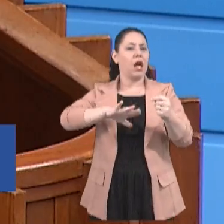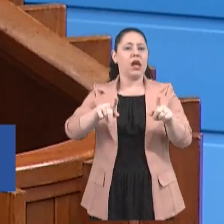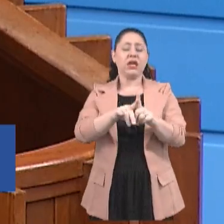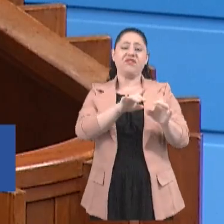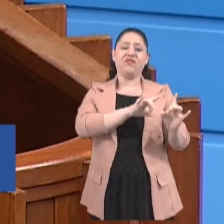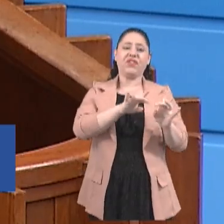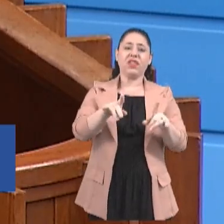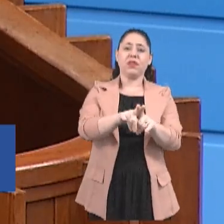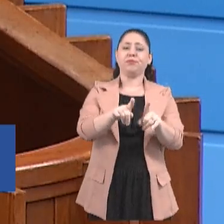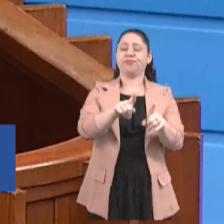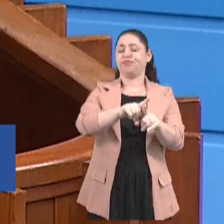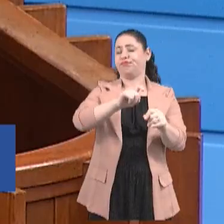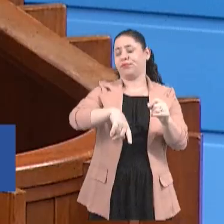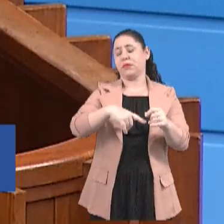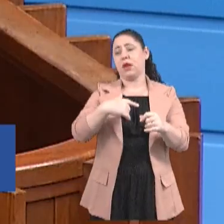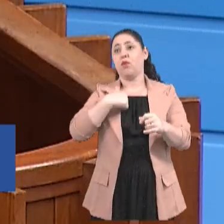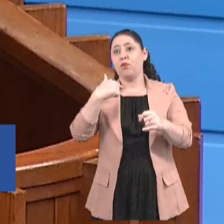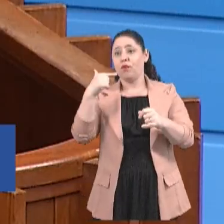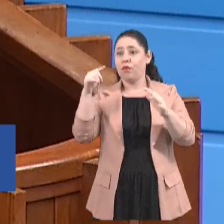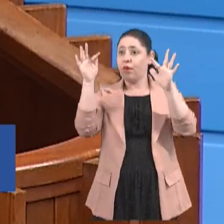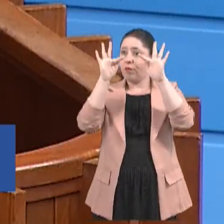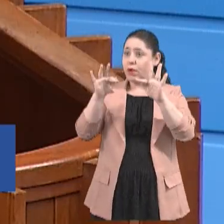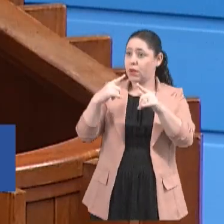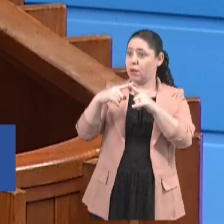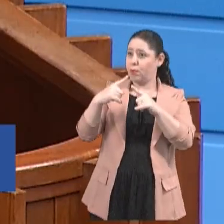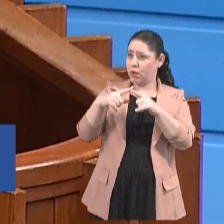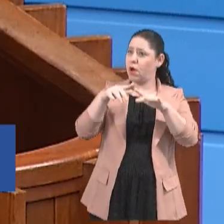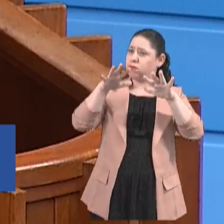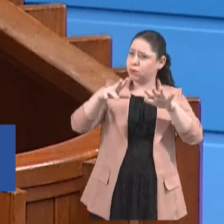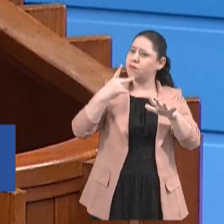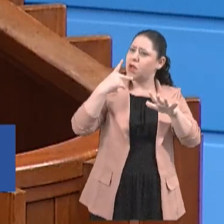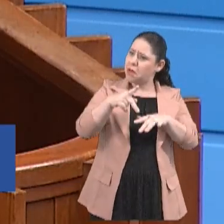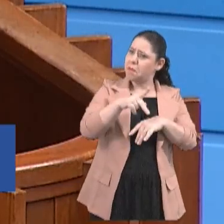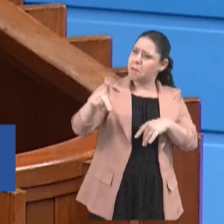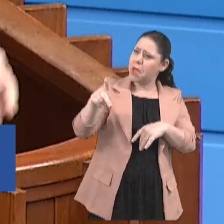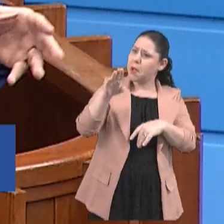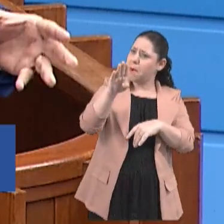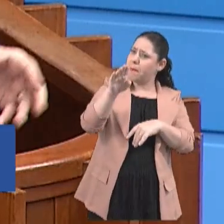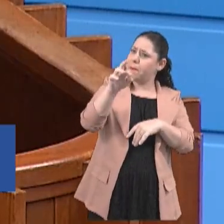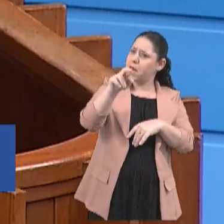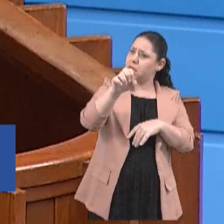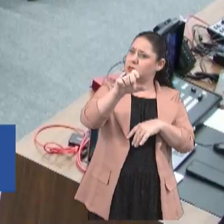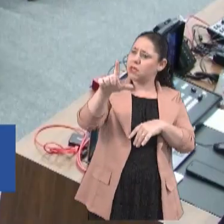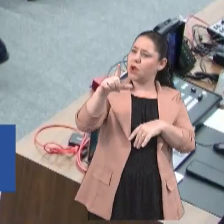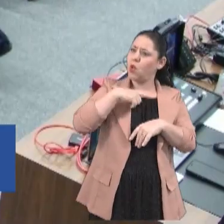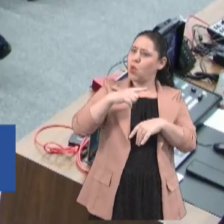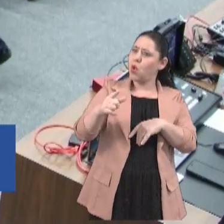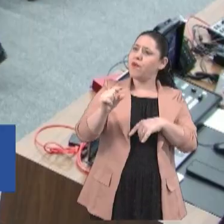Então eu fiquei feliz de ouvir a manifestação do presidente da Bracel e de sua